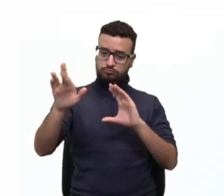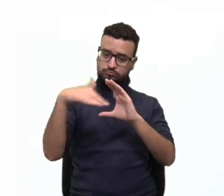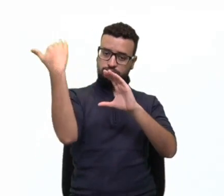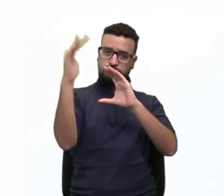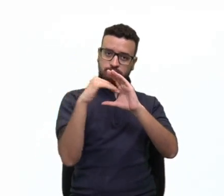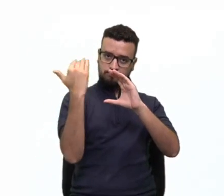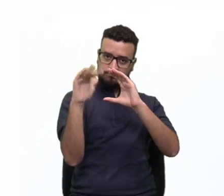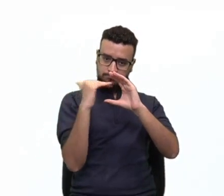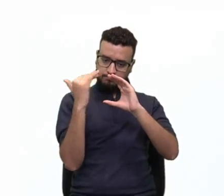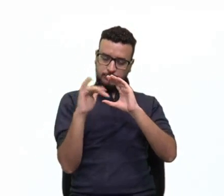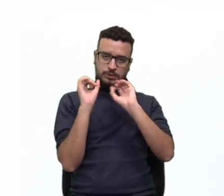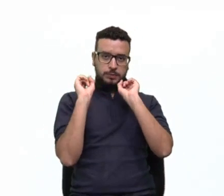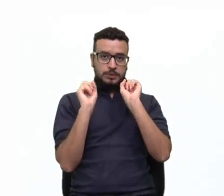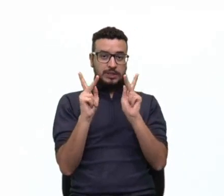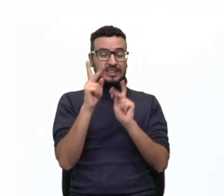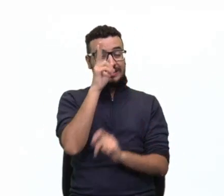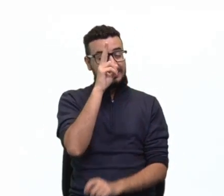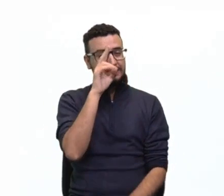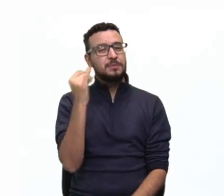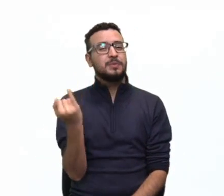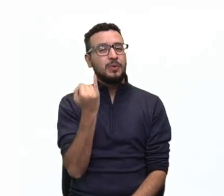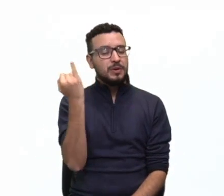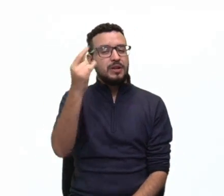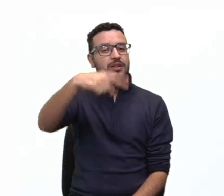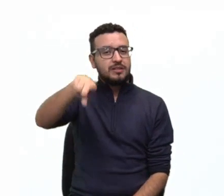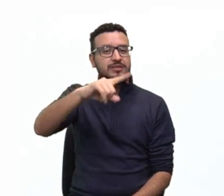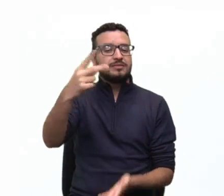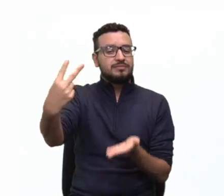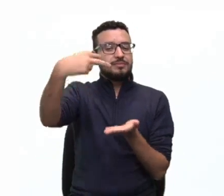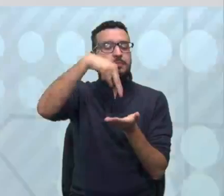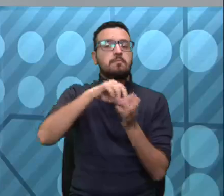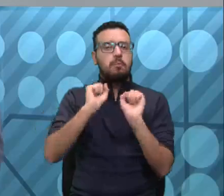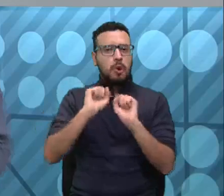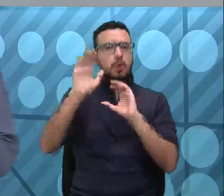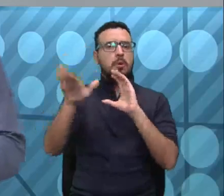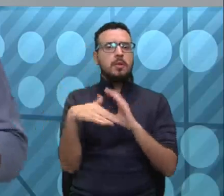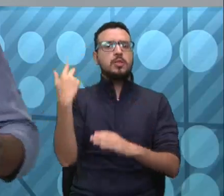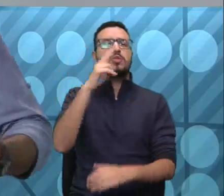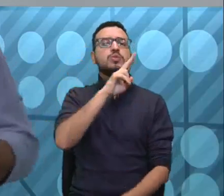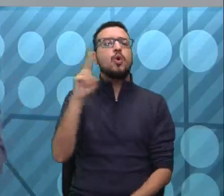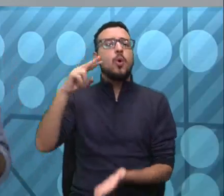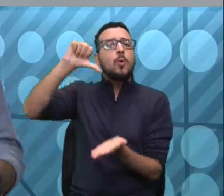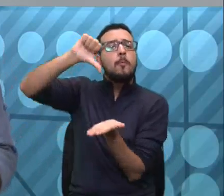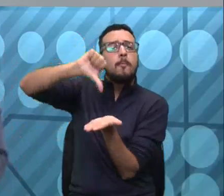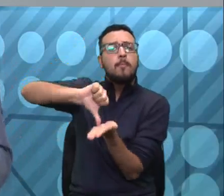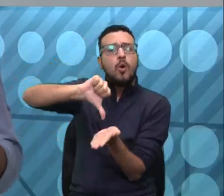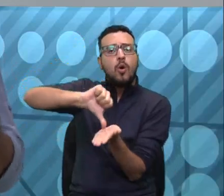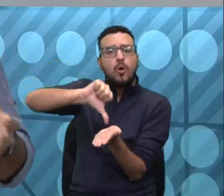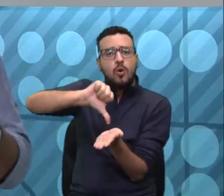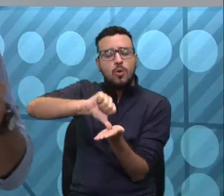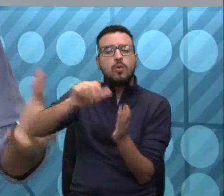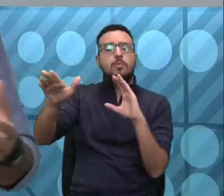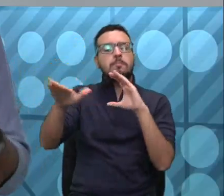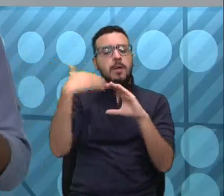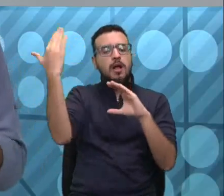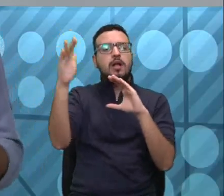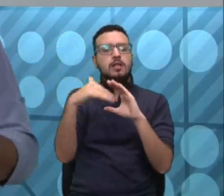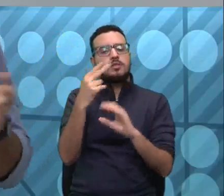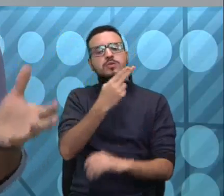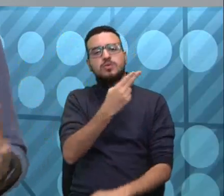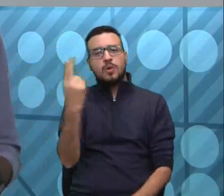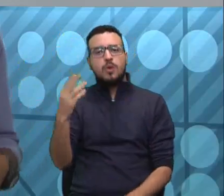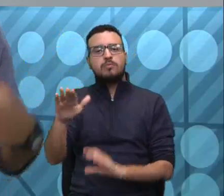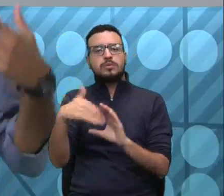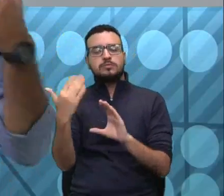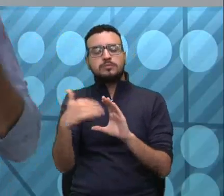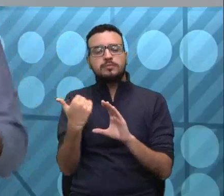é importante que você participe, pode mandar o nome do seu polo, tá? Daqui a pouco a gente tem um momento para dúvidas, e aí eu vi que